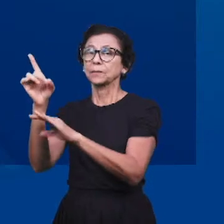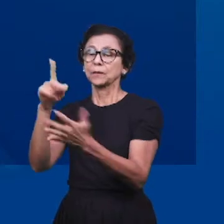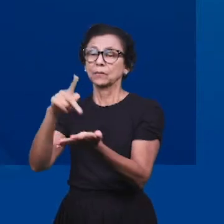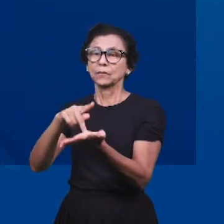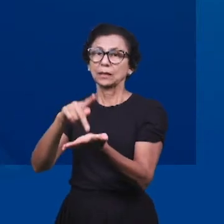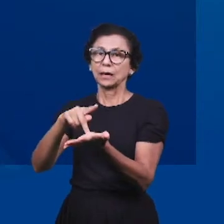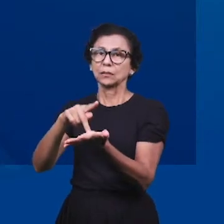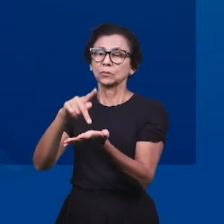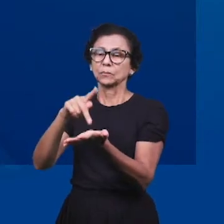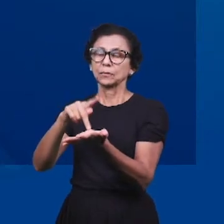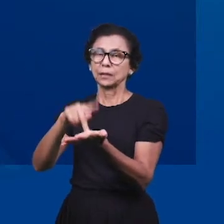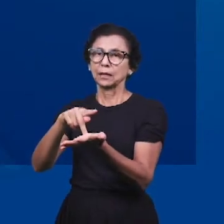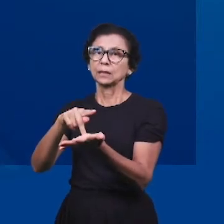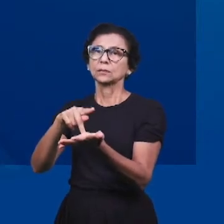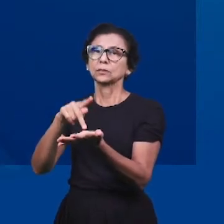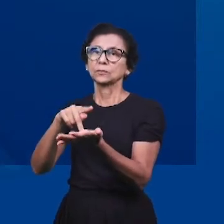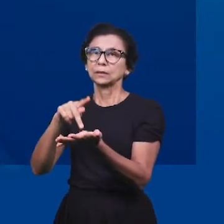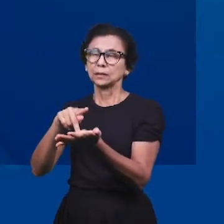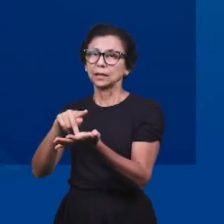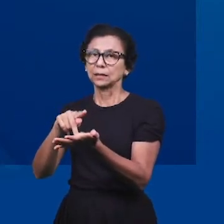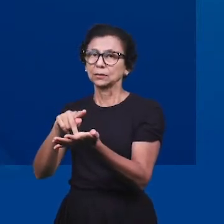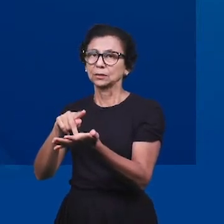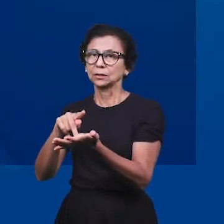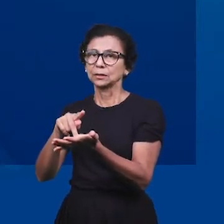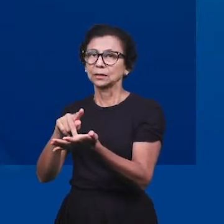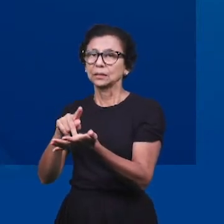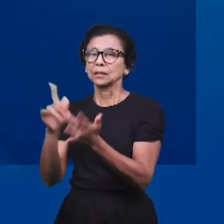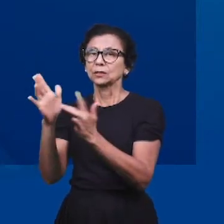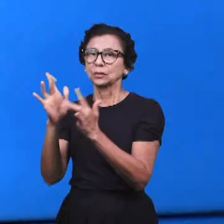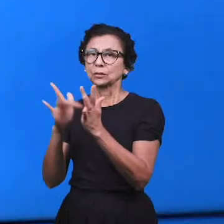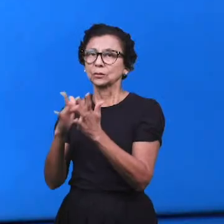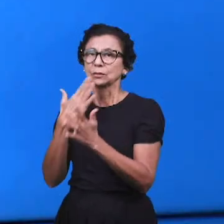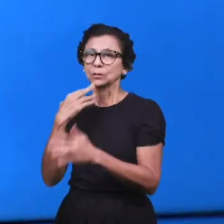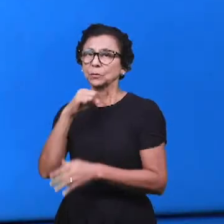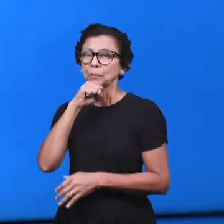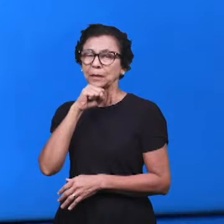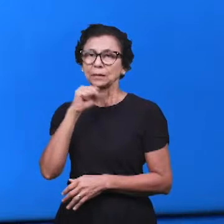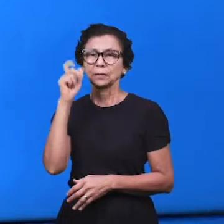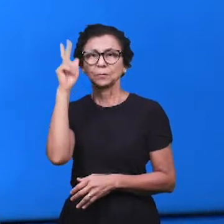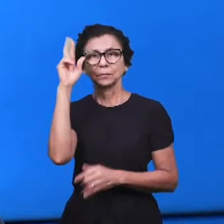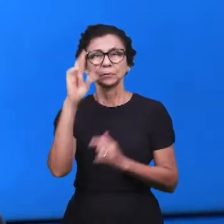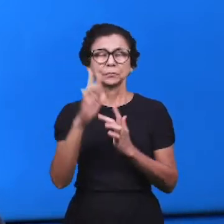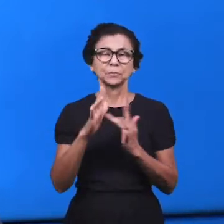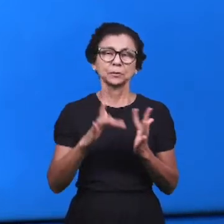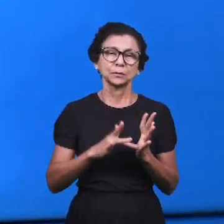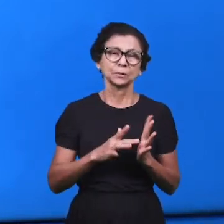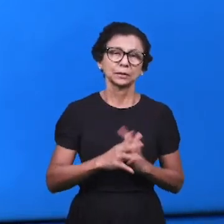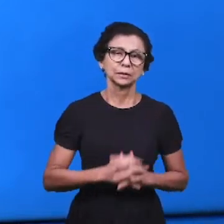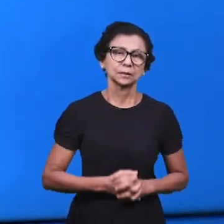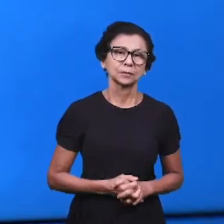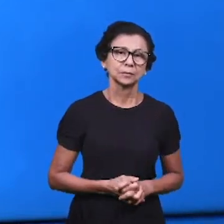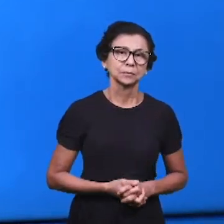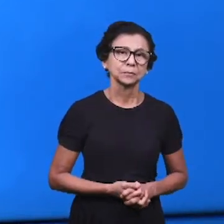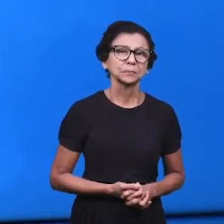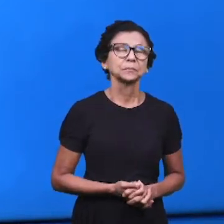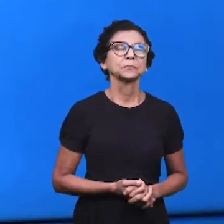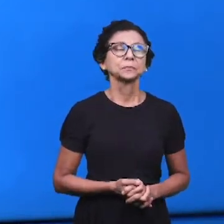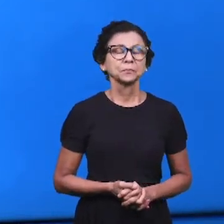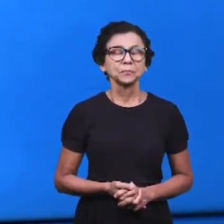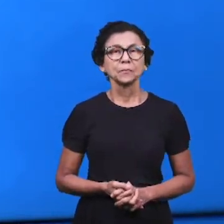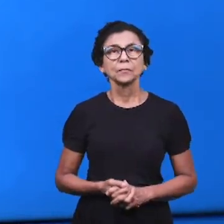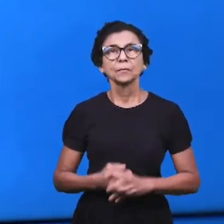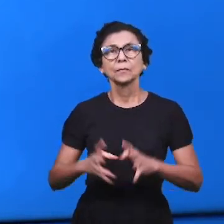Filho, está firmada na verdade do Pai. A paz do Senhor Jesus. Amém, Cíntia. Aquilo que realmente está